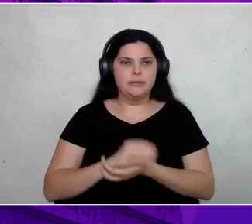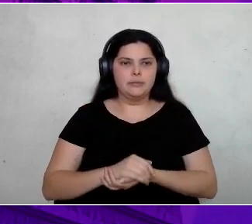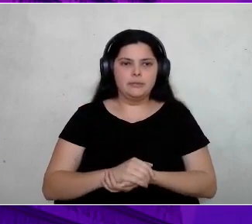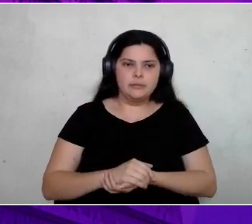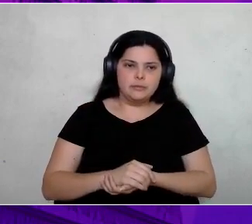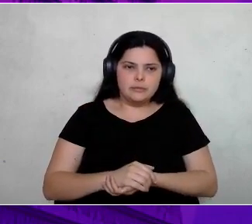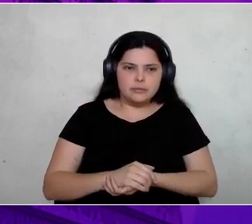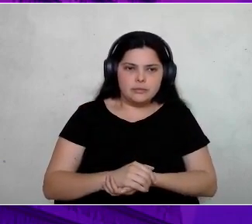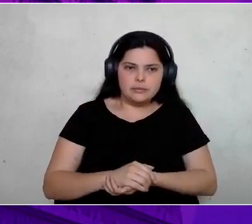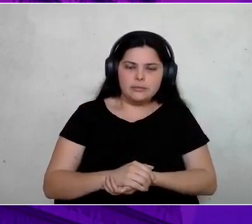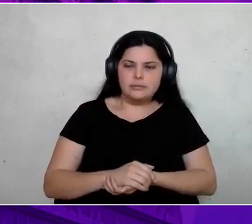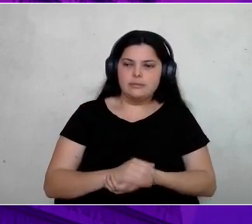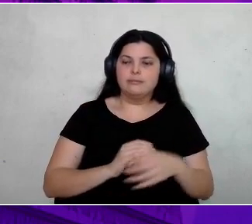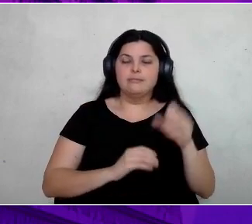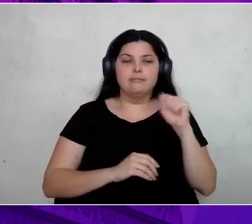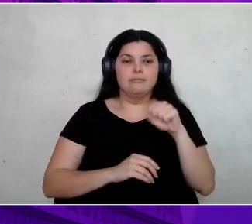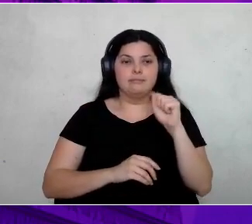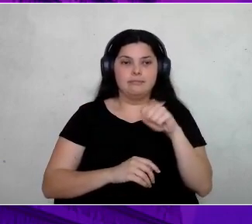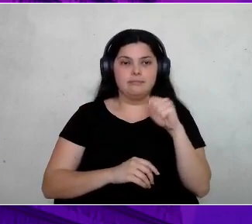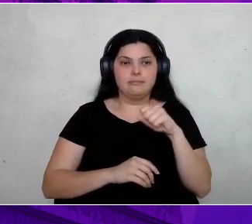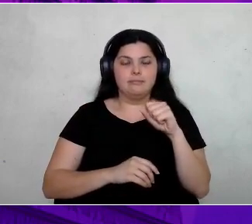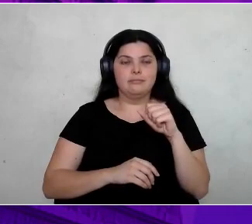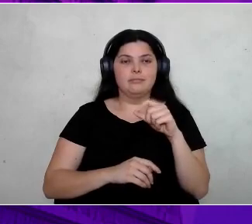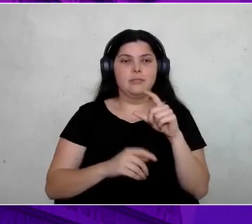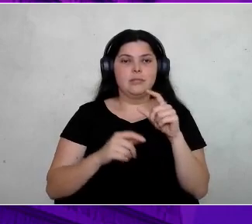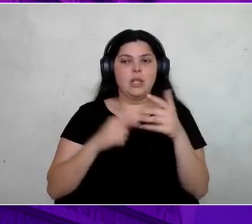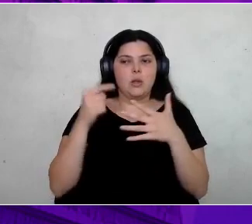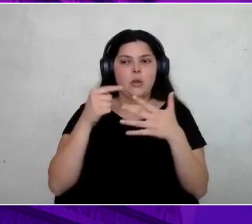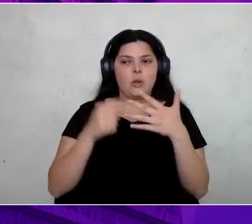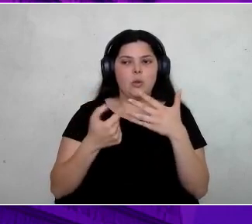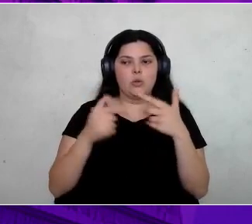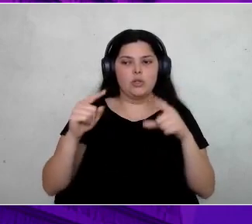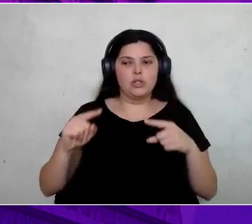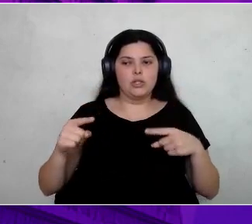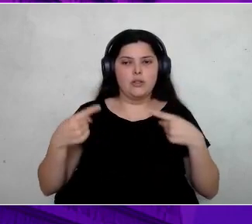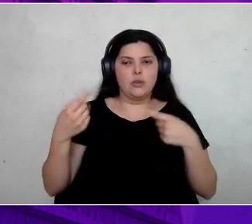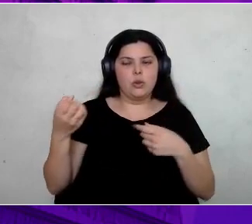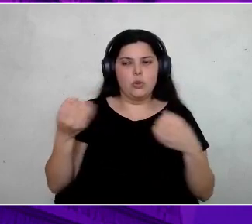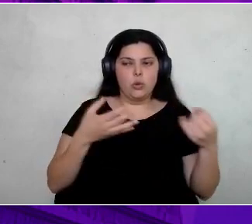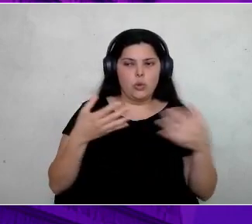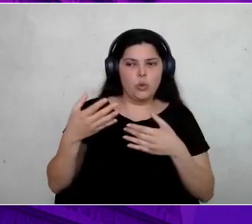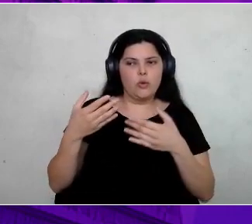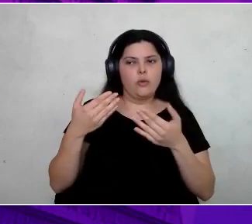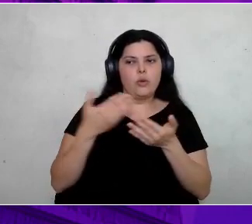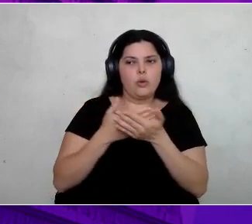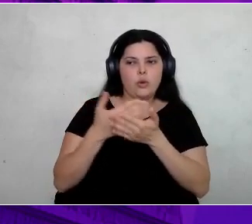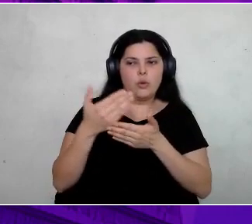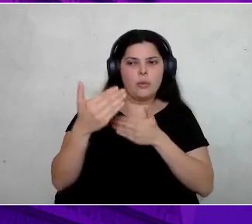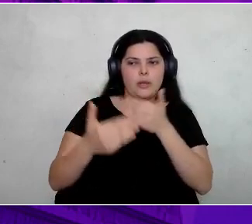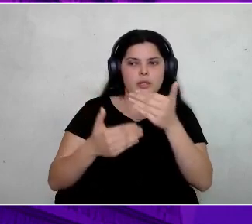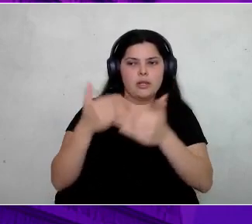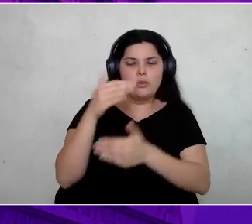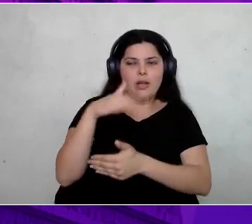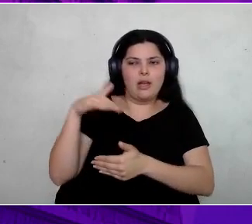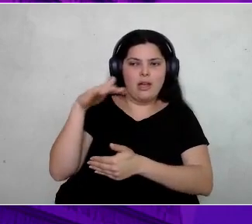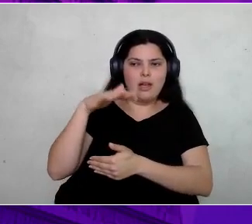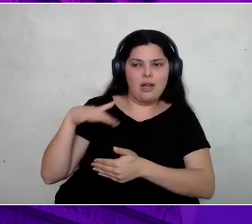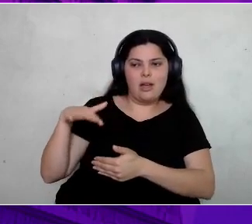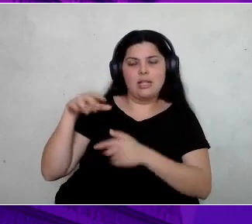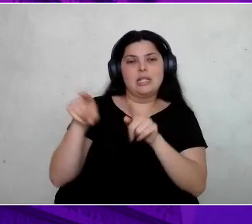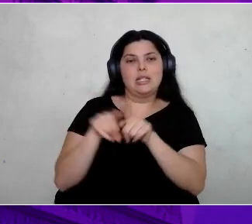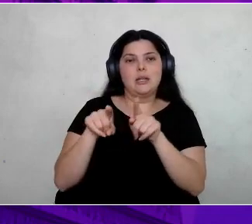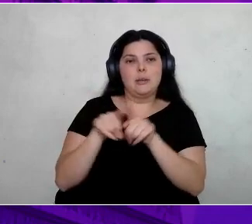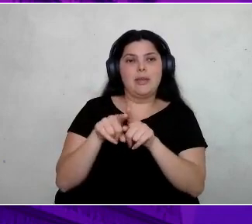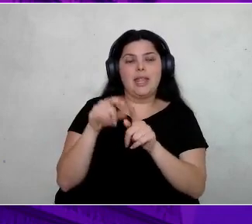Sim, tem alguns desafios novos que estão surgindo para várias áreas, inclusive para